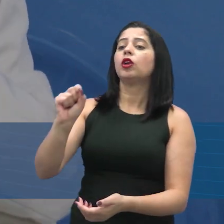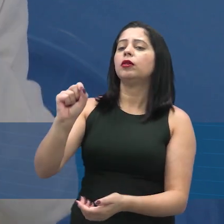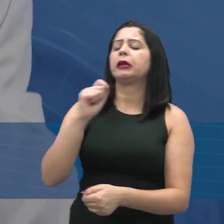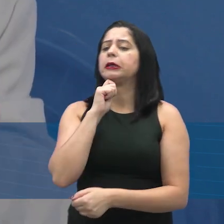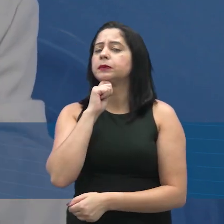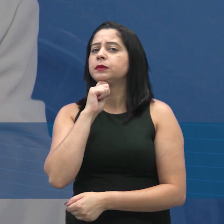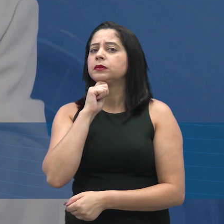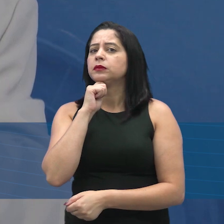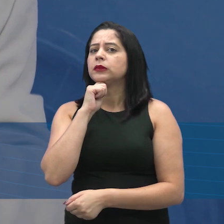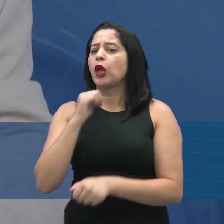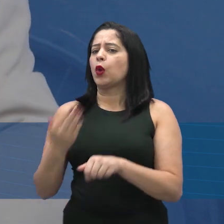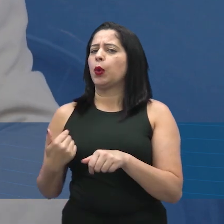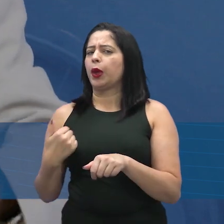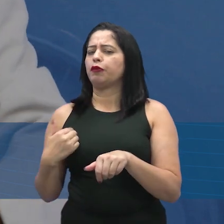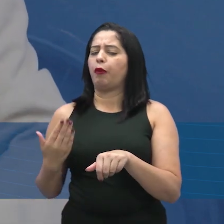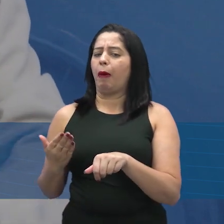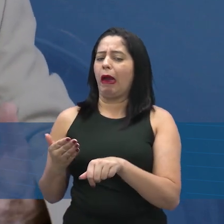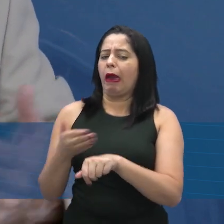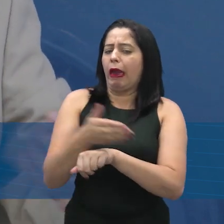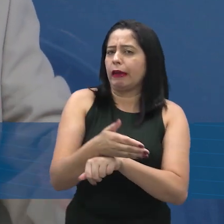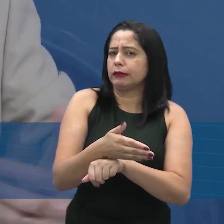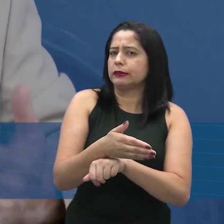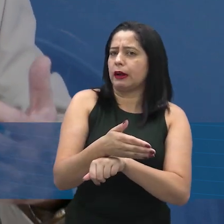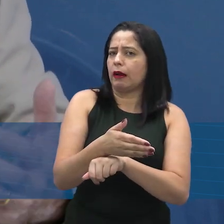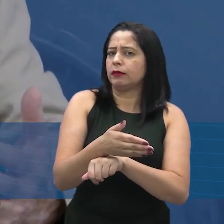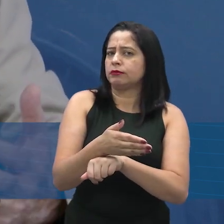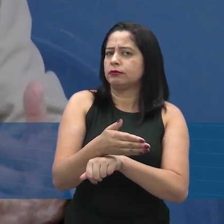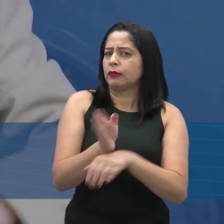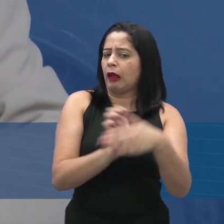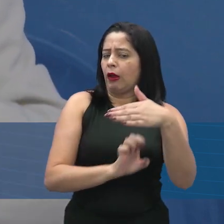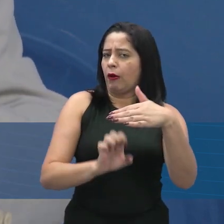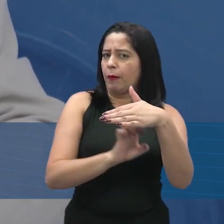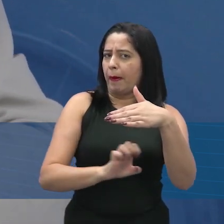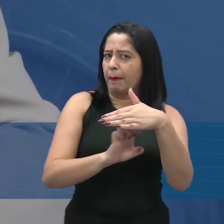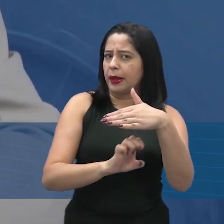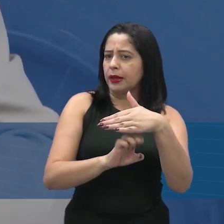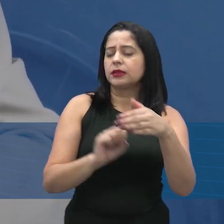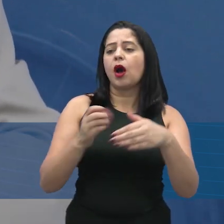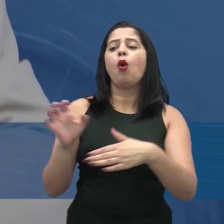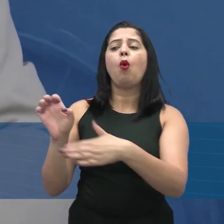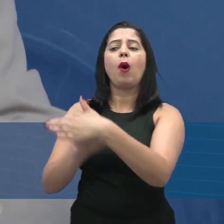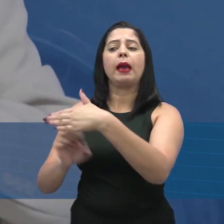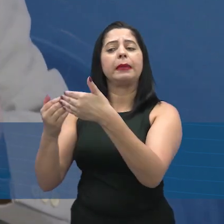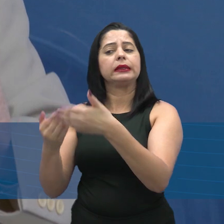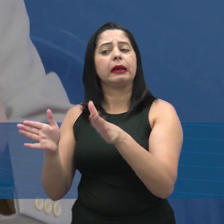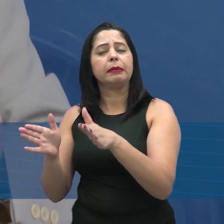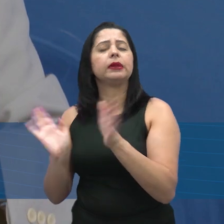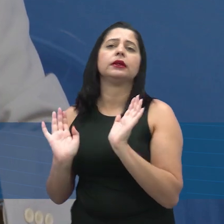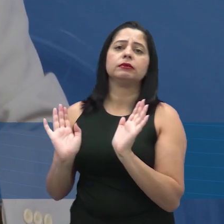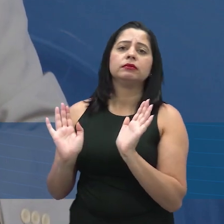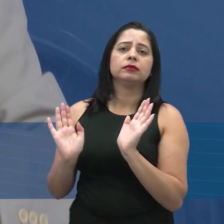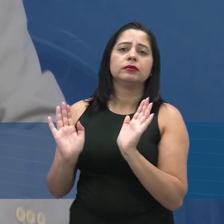você vai atuar, né, como um profissional empregado, se você vai atuar como um liberal, se você vai abrir um